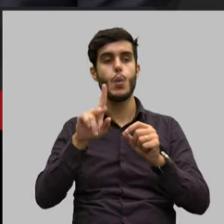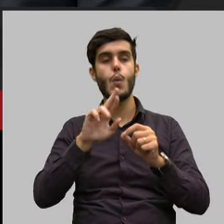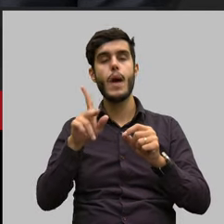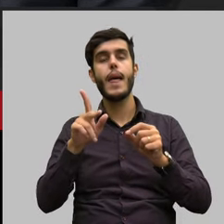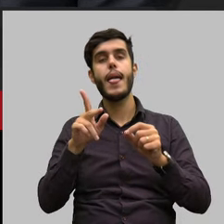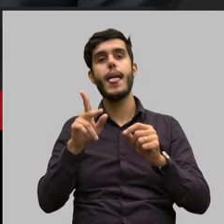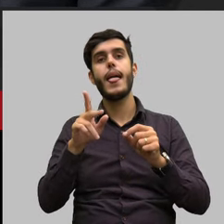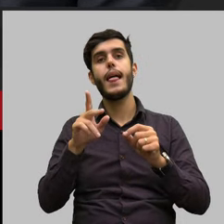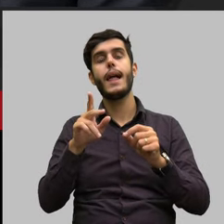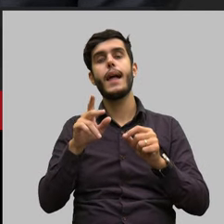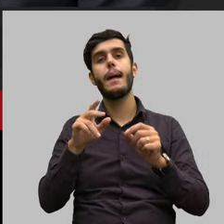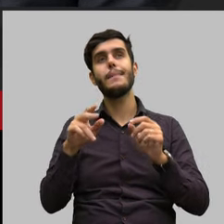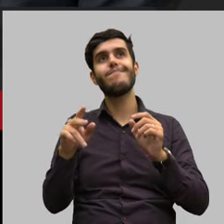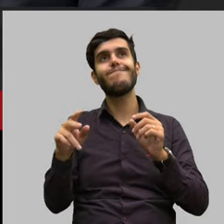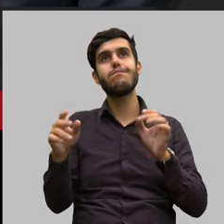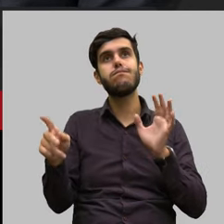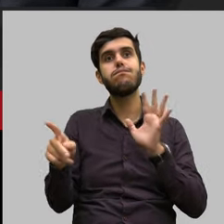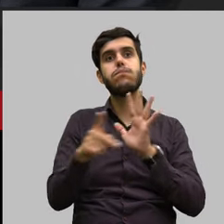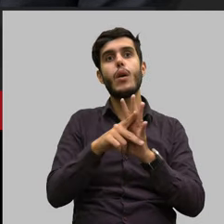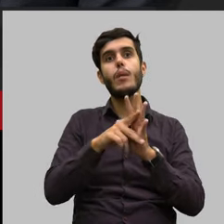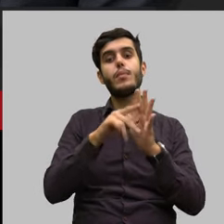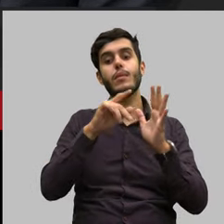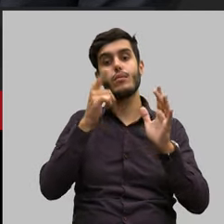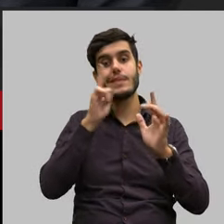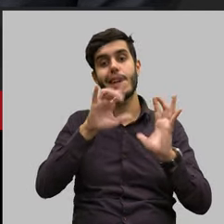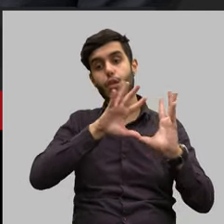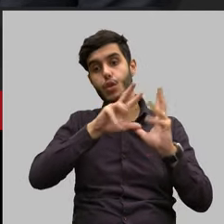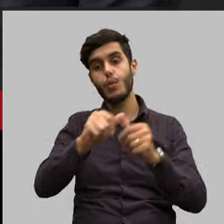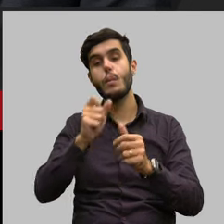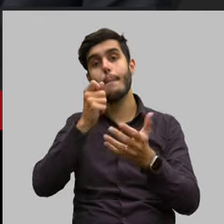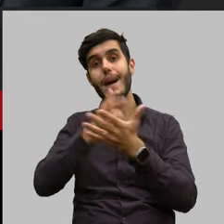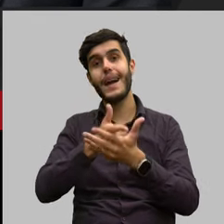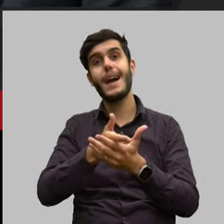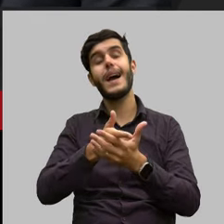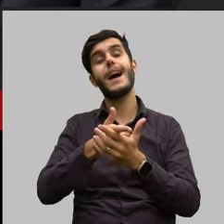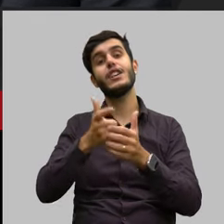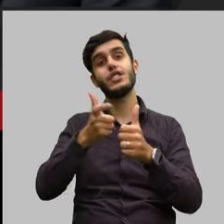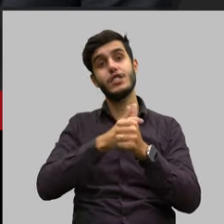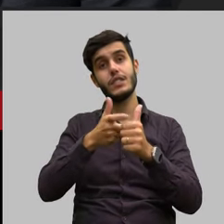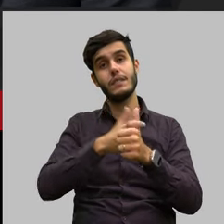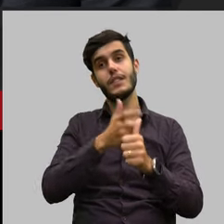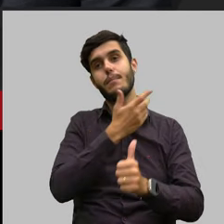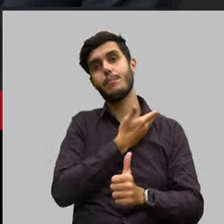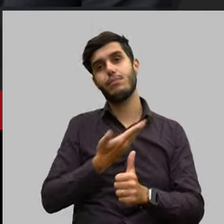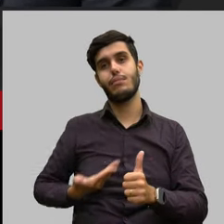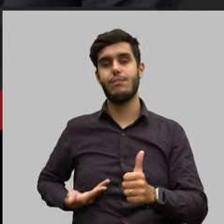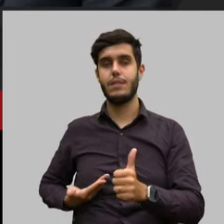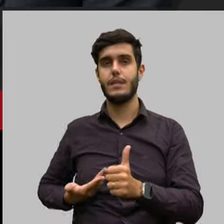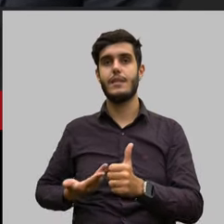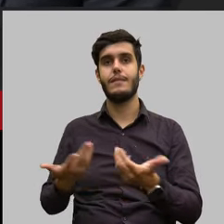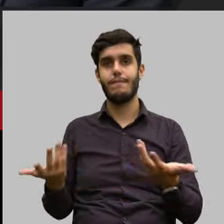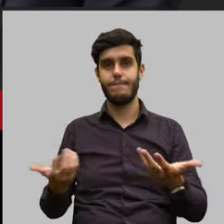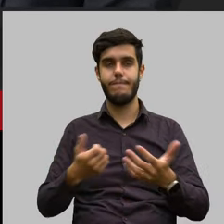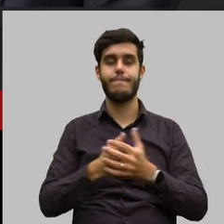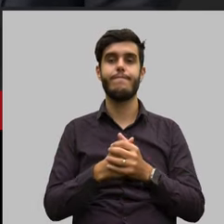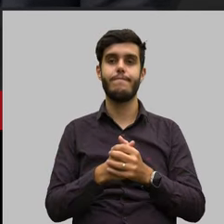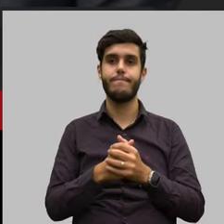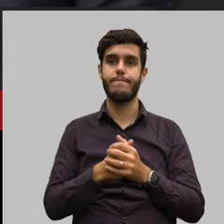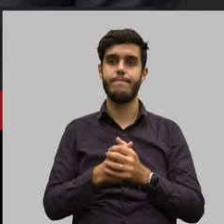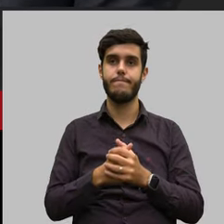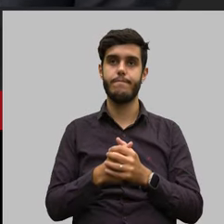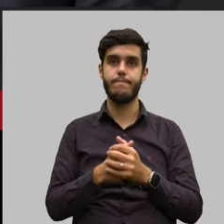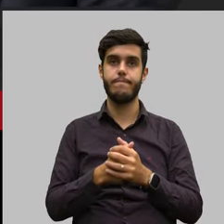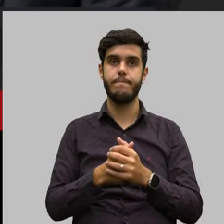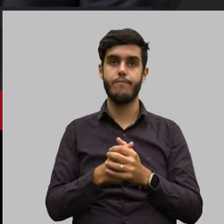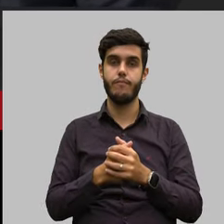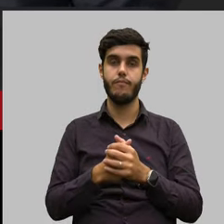pagar o serviço da dívida pública cheia né como a gente vai observar um pouco mais à frente em